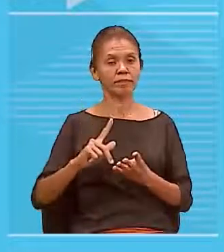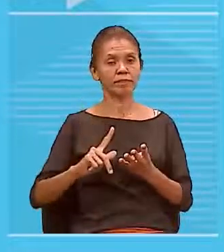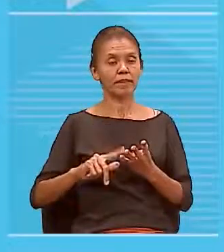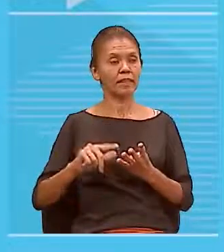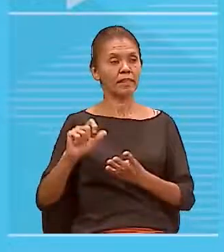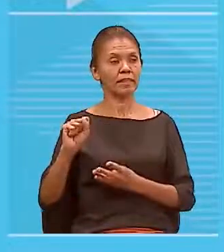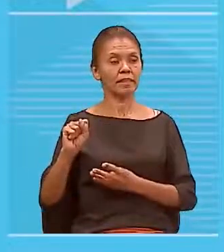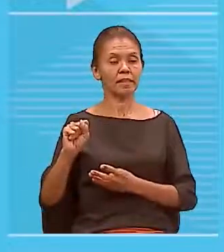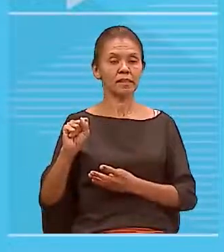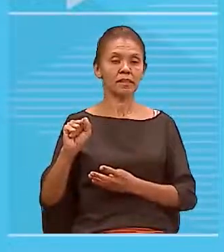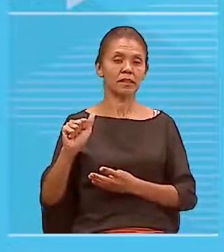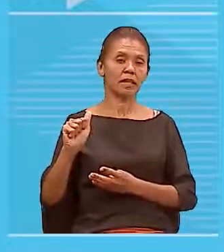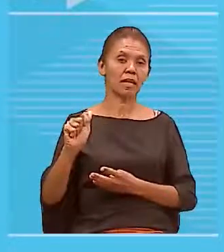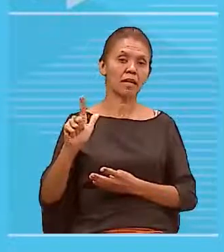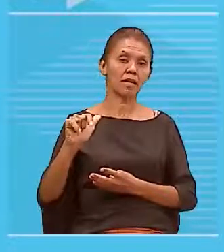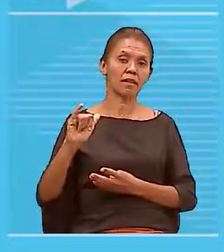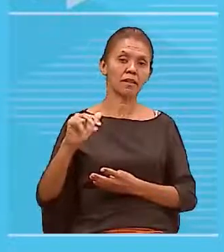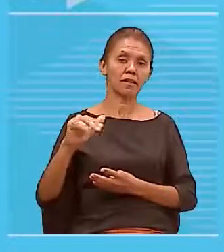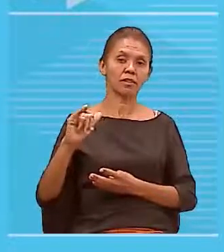salinidade,